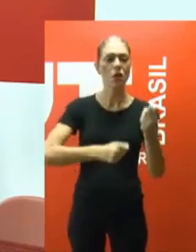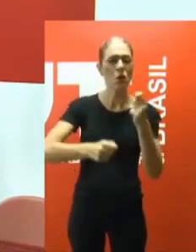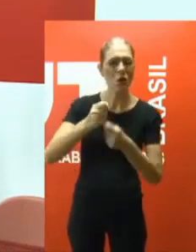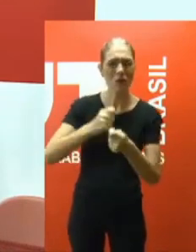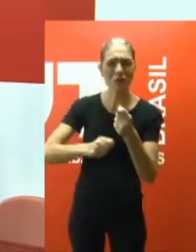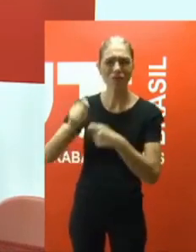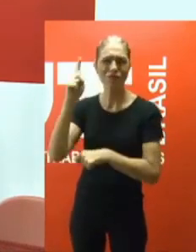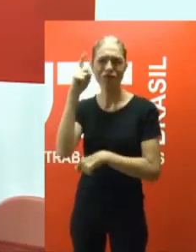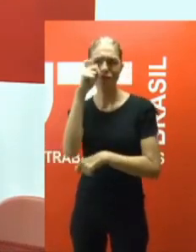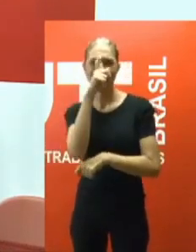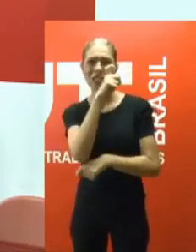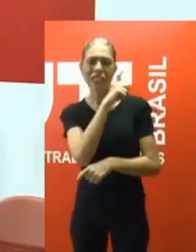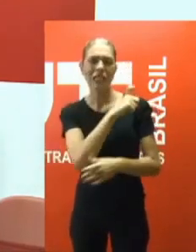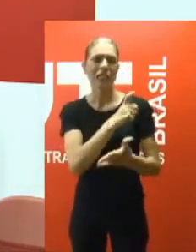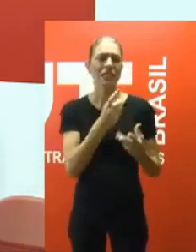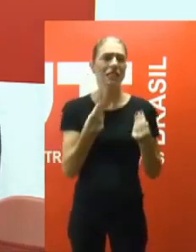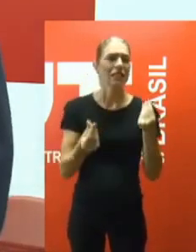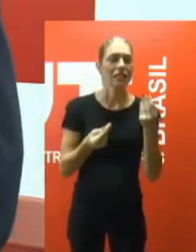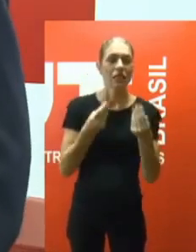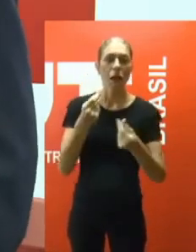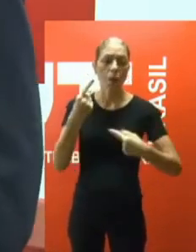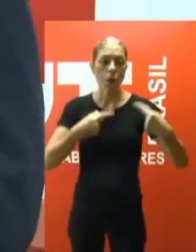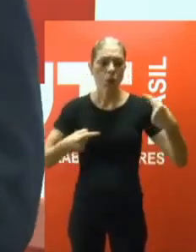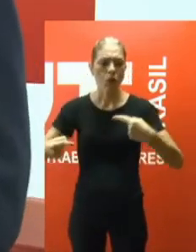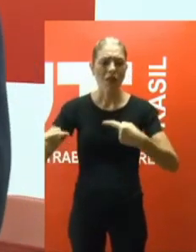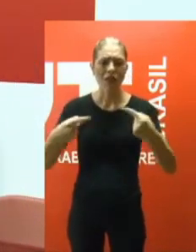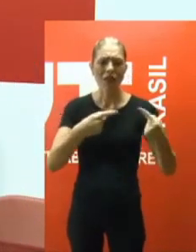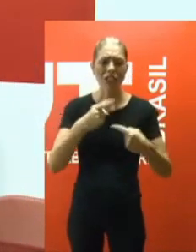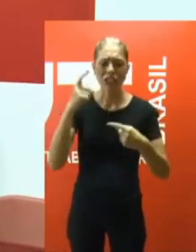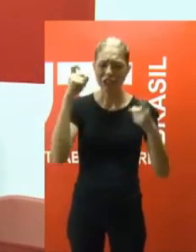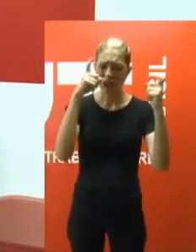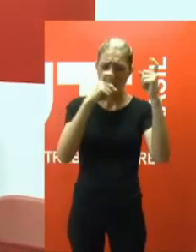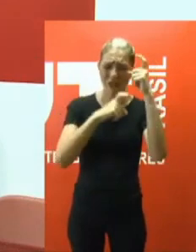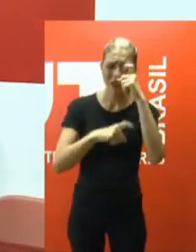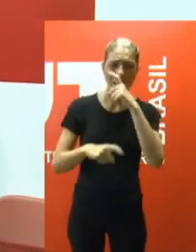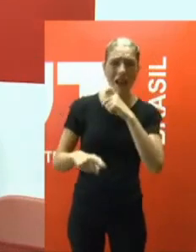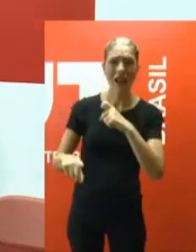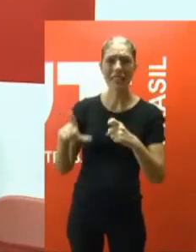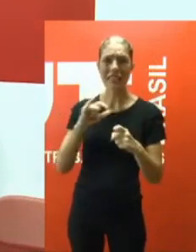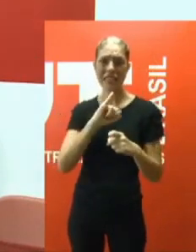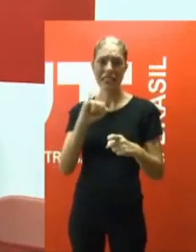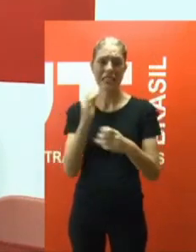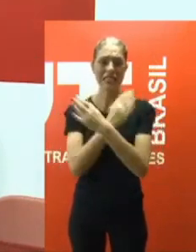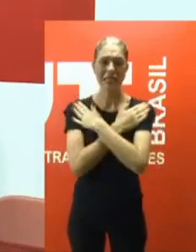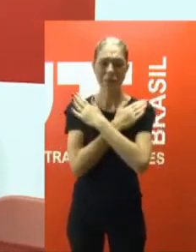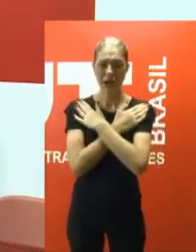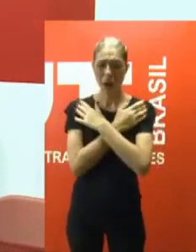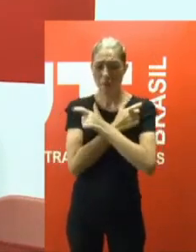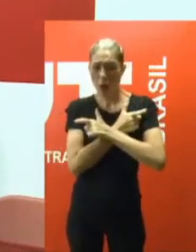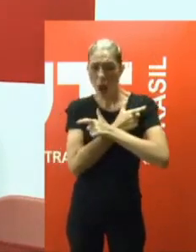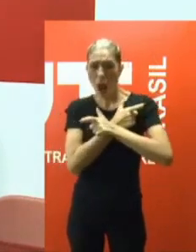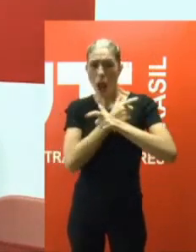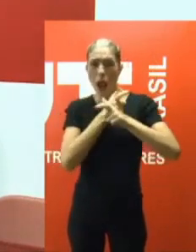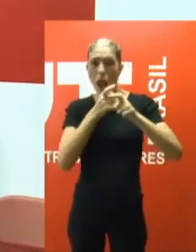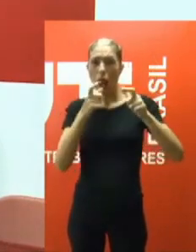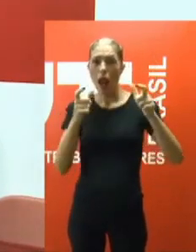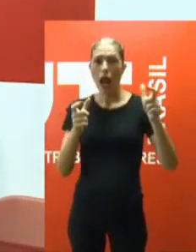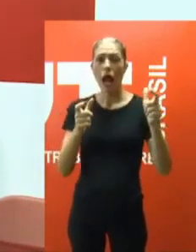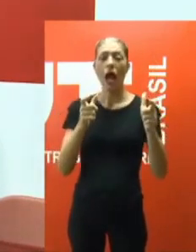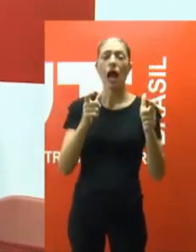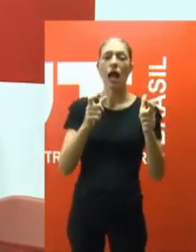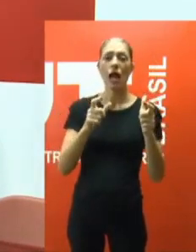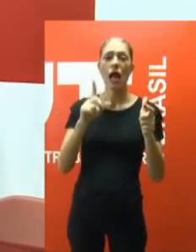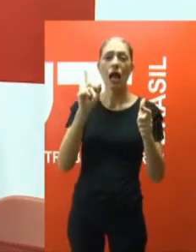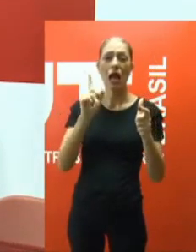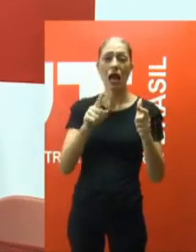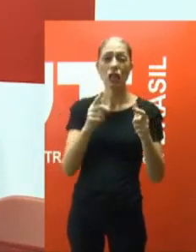difícil, que a situação política está difícil, que o desemprego está muito grande, que o arrocho salarial